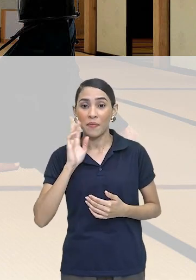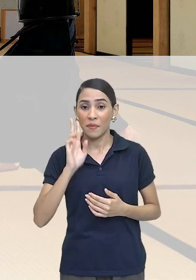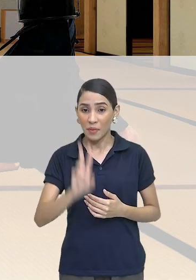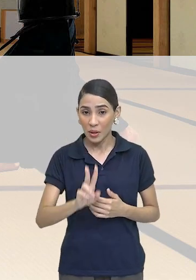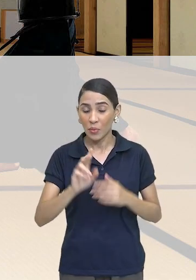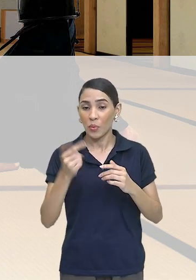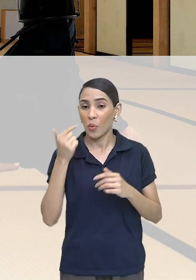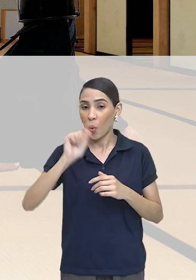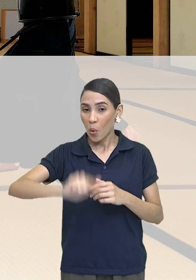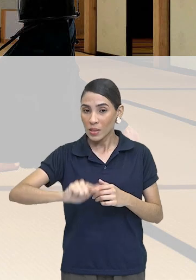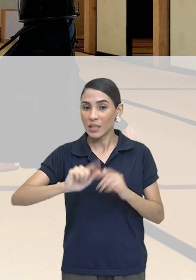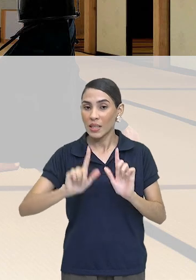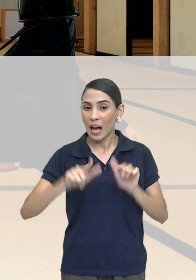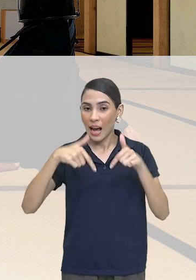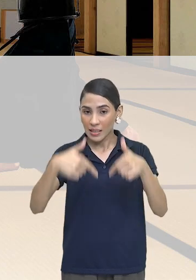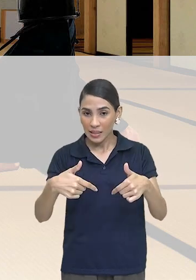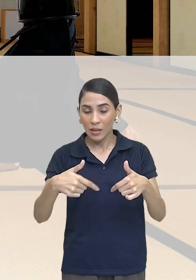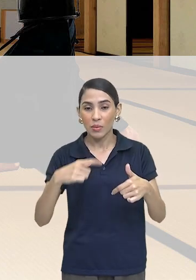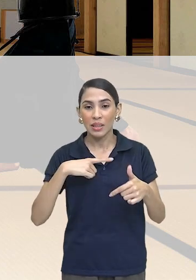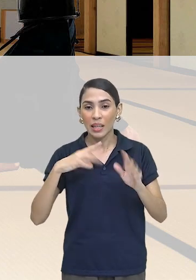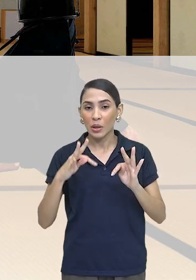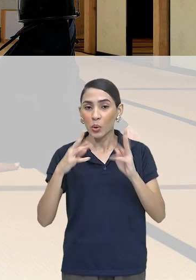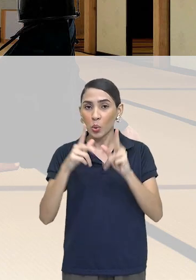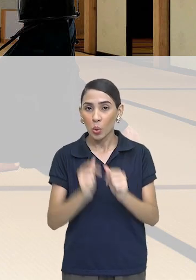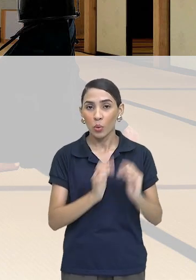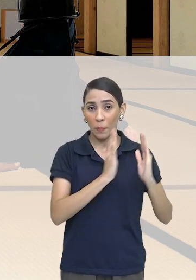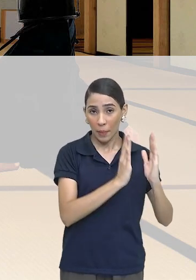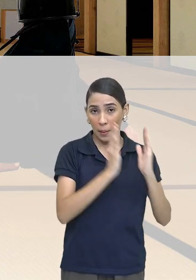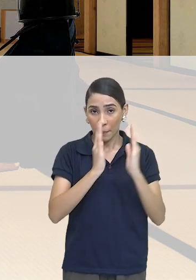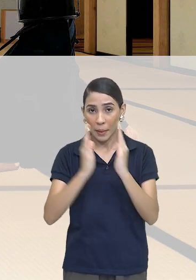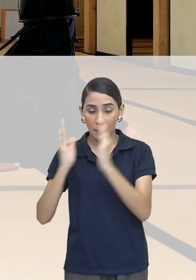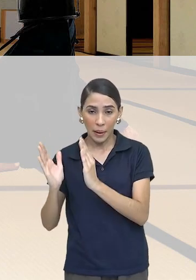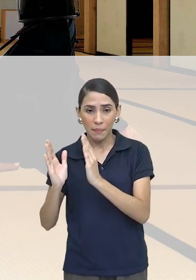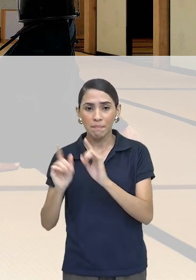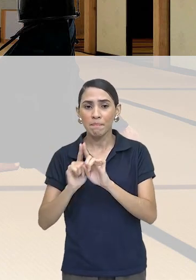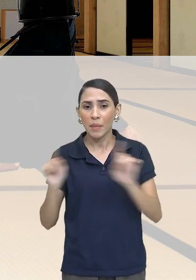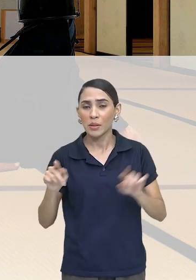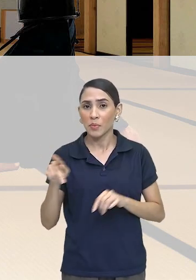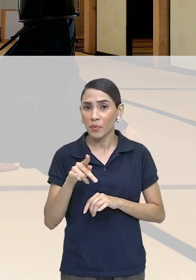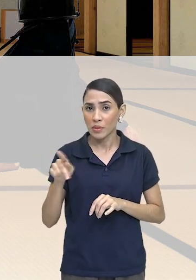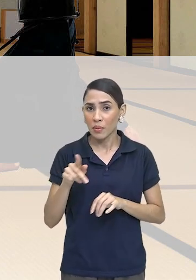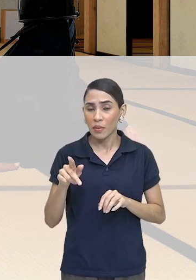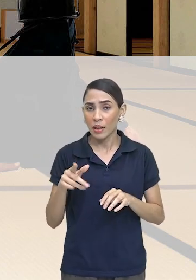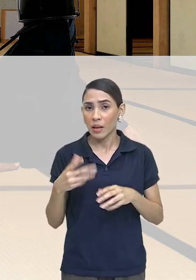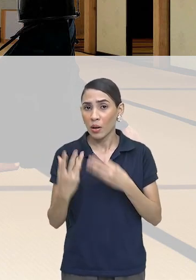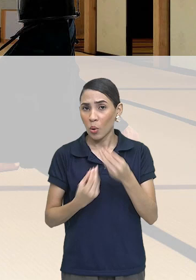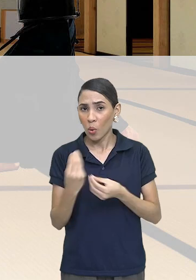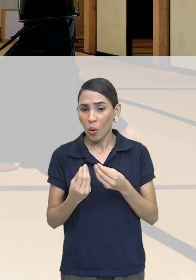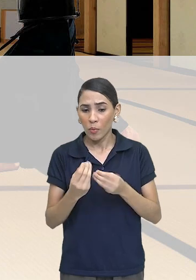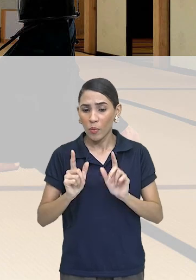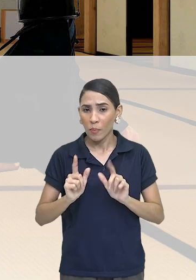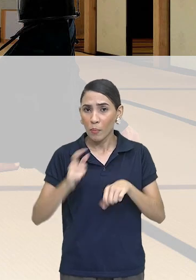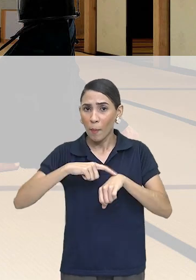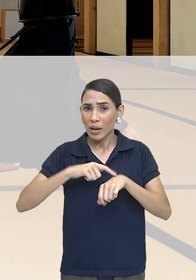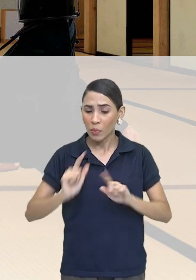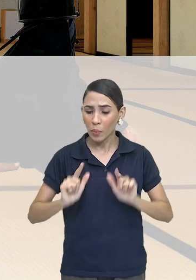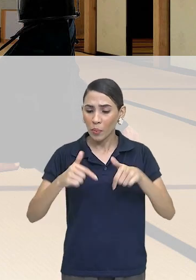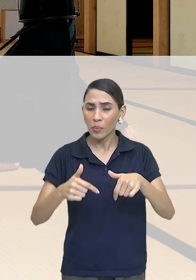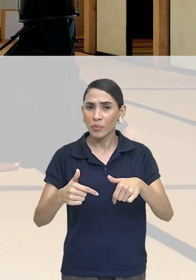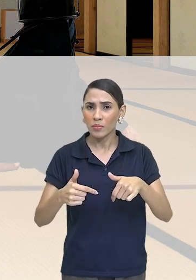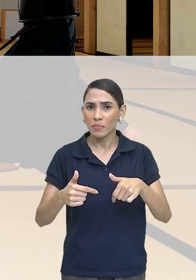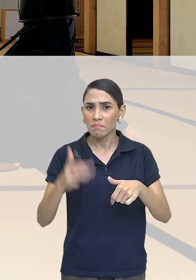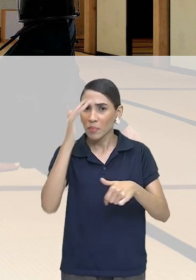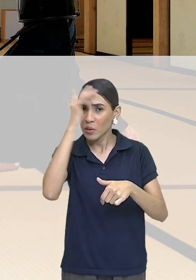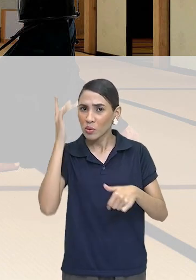para chegar na luta tem todo esse passo a passo. Mas, professor, e aí? Quando chega na luta, como é que a gente sabe quem